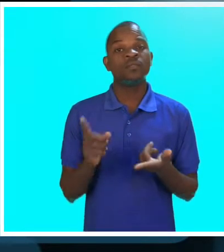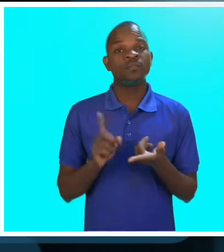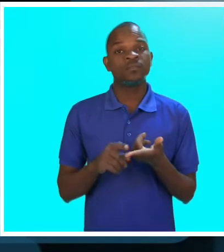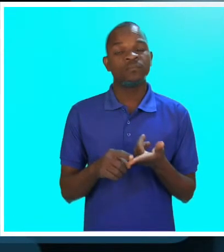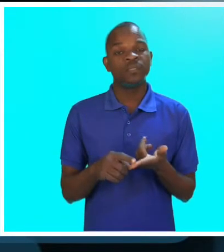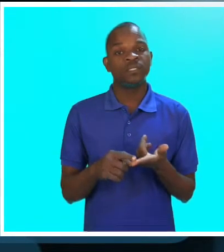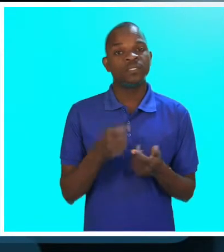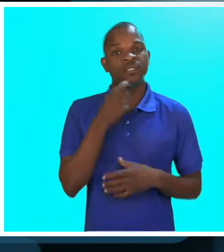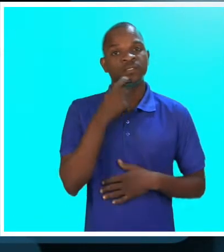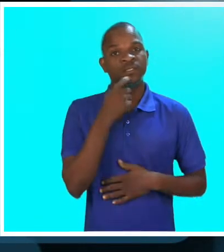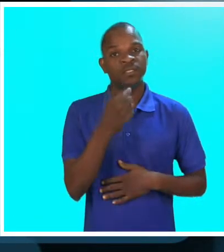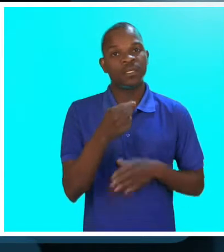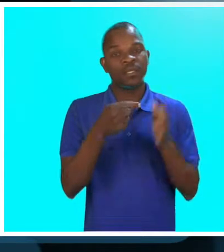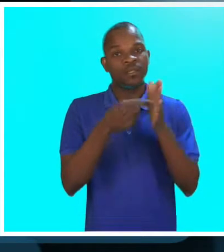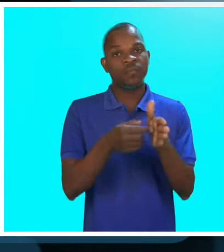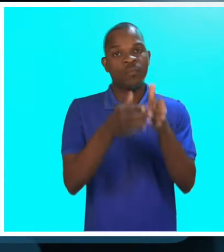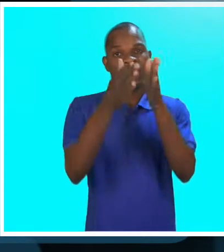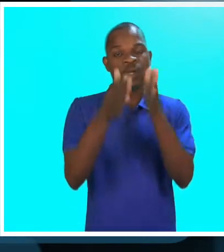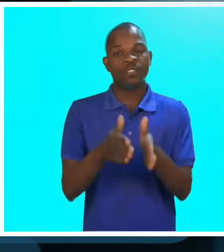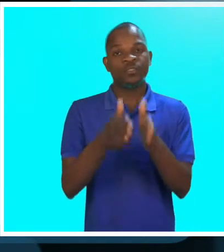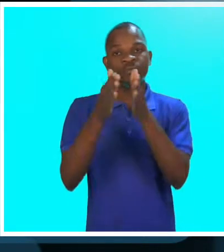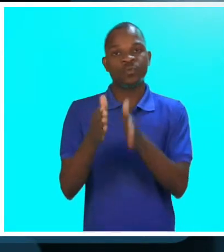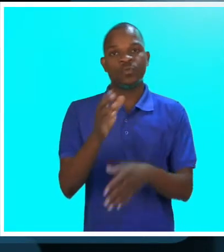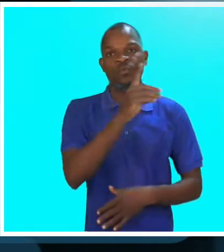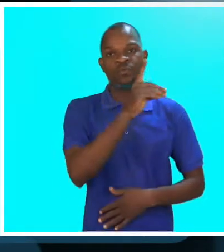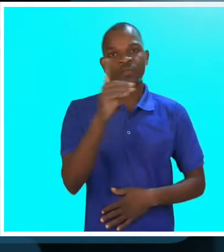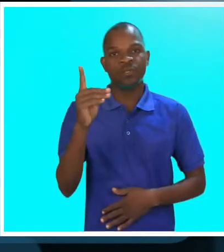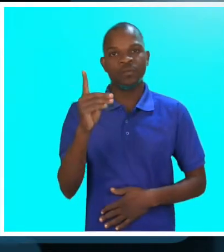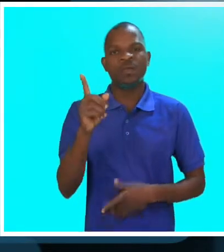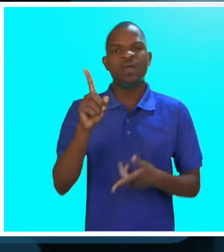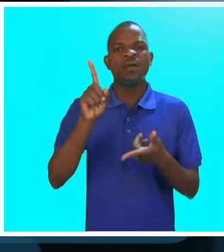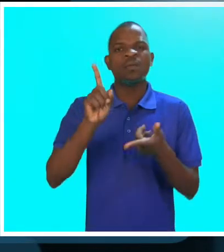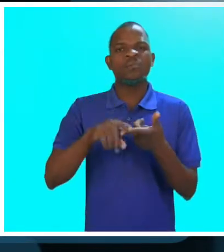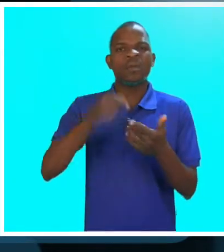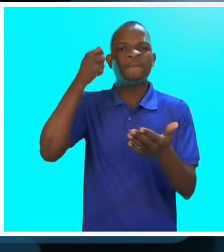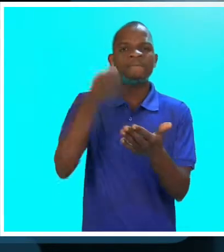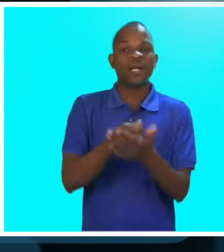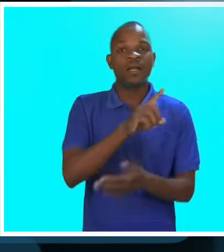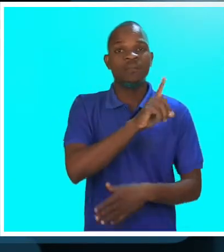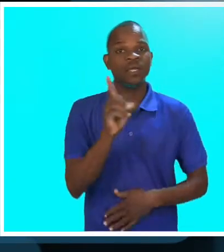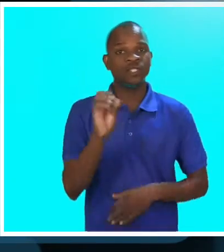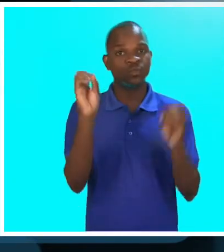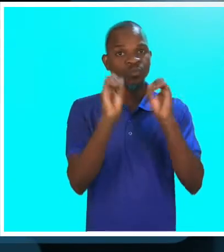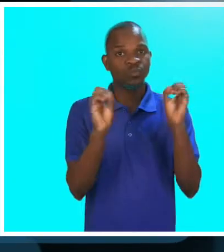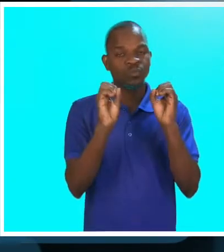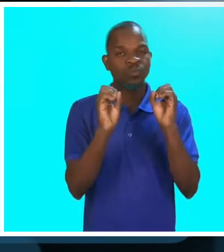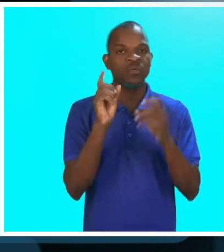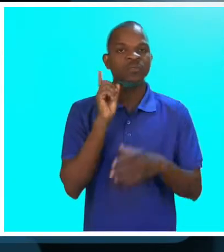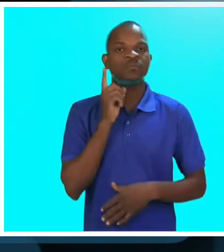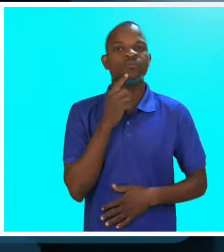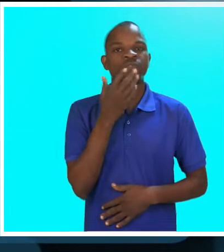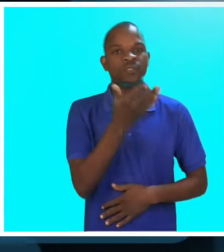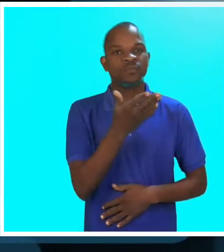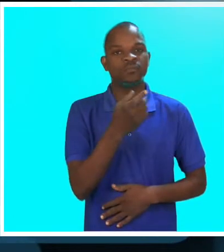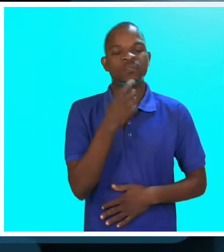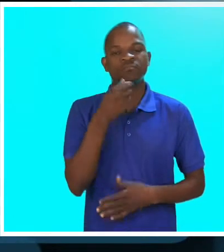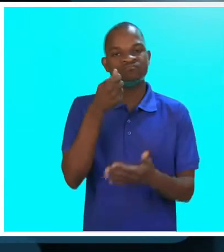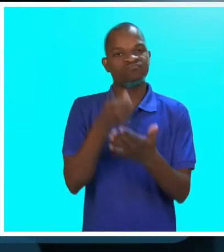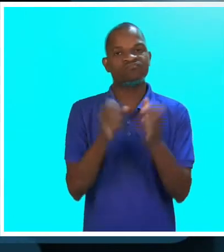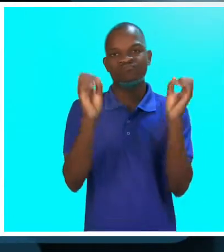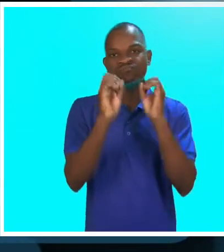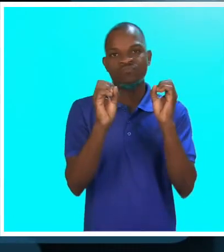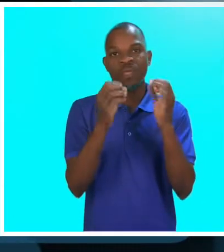caso tão falado que essas mesmas pessoas com deficiência não pagam mensalidade eles não pagam mensalidade porque